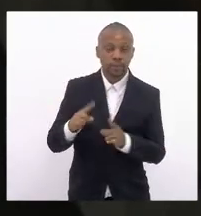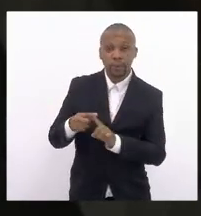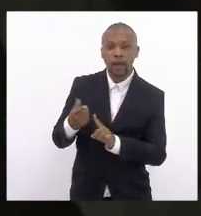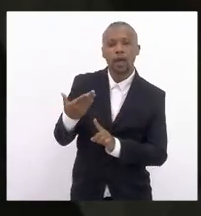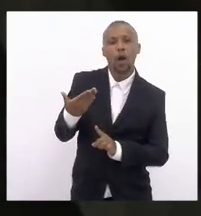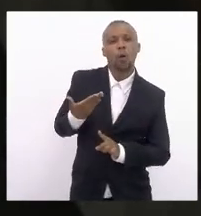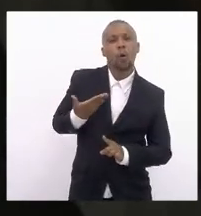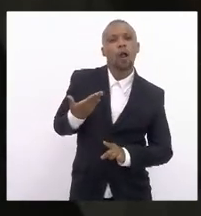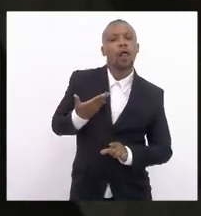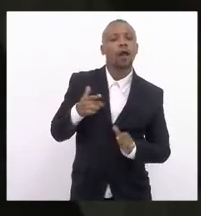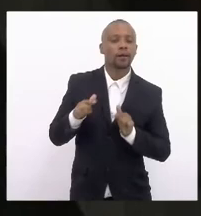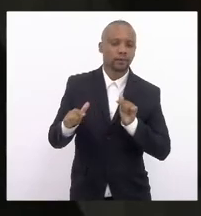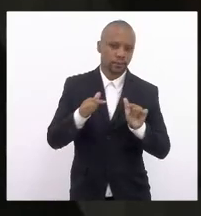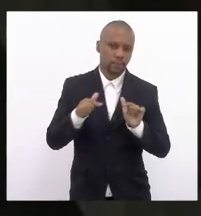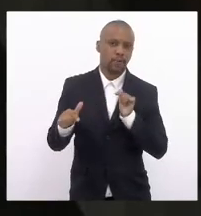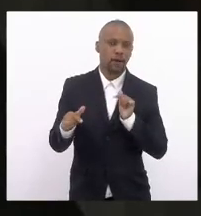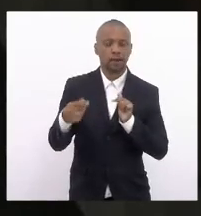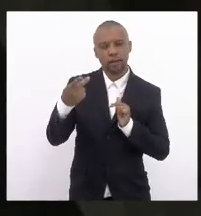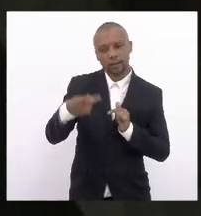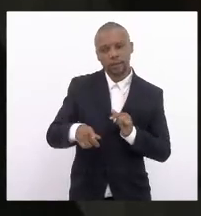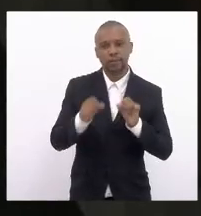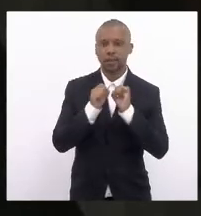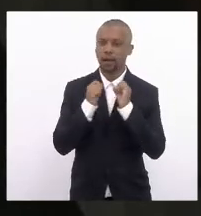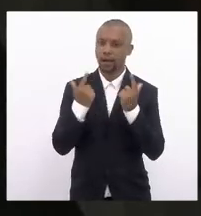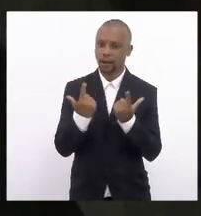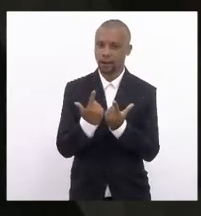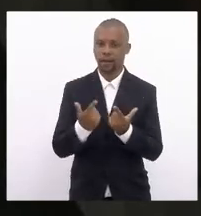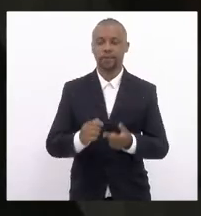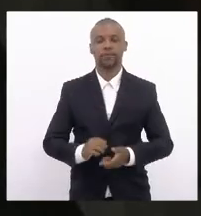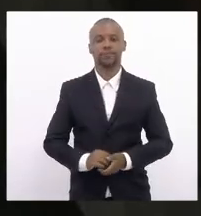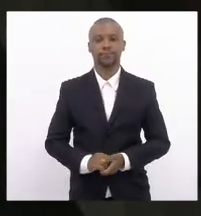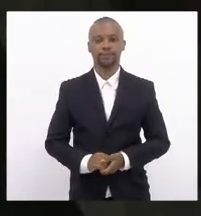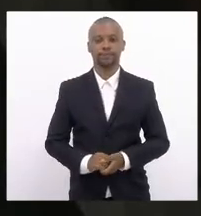trabalho aqui da Assembleia Legislativa.